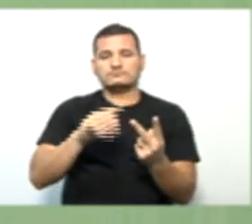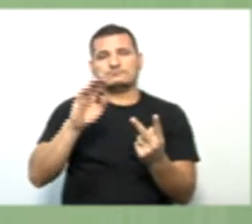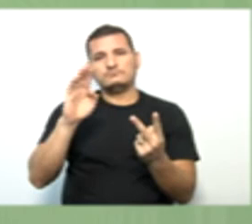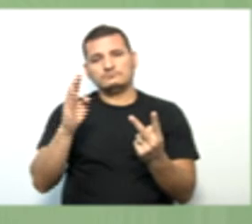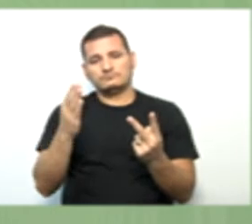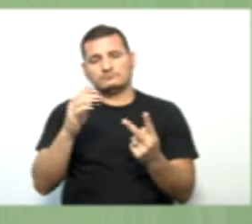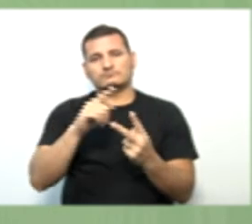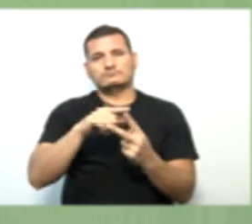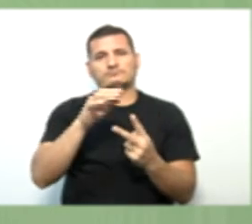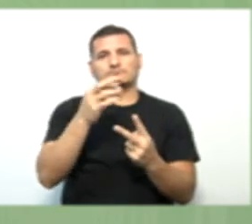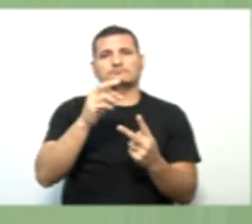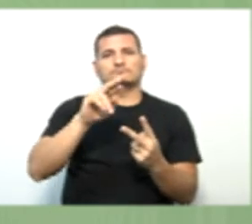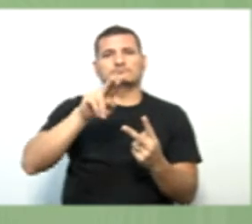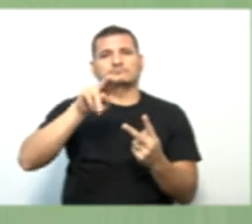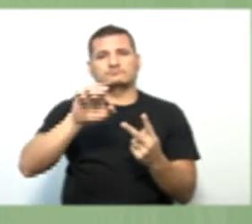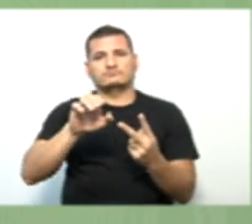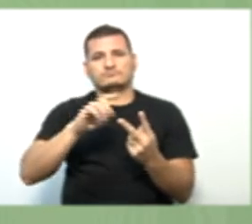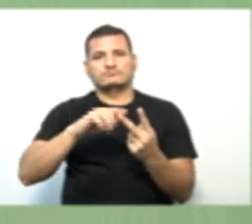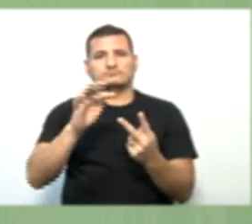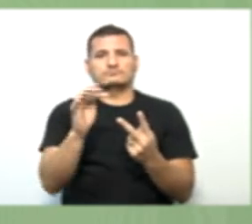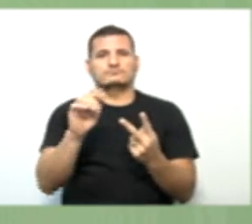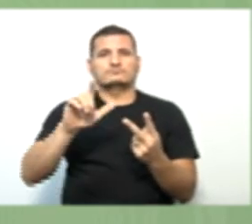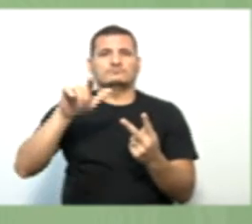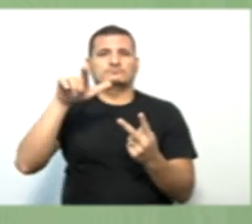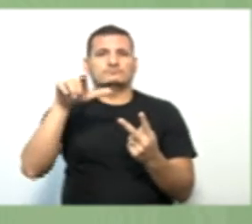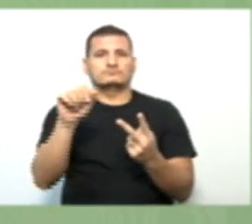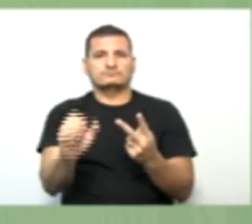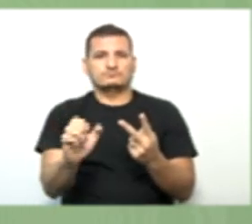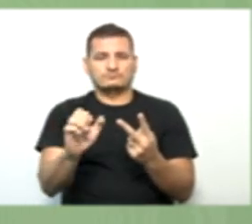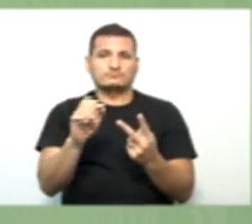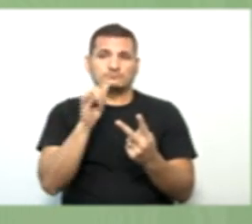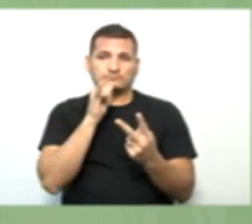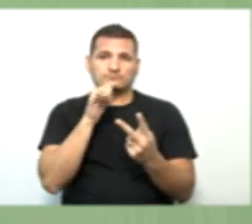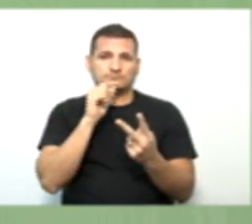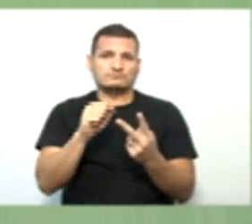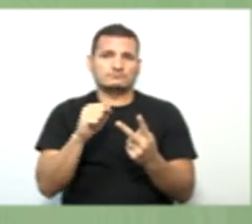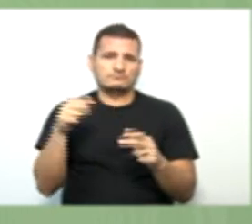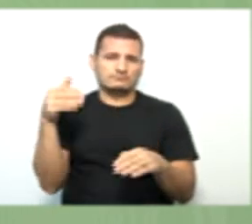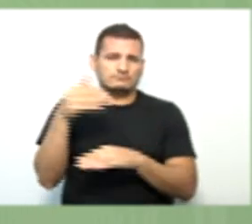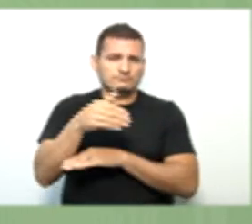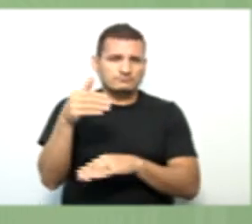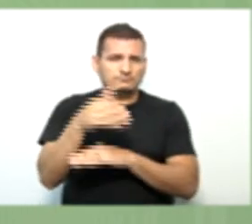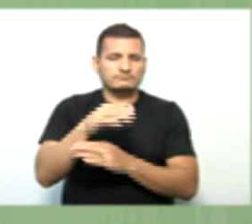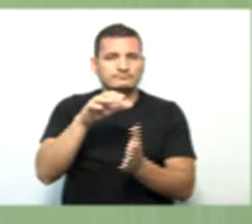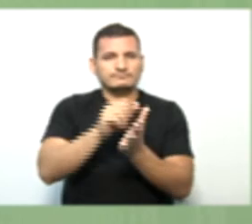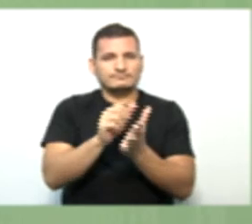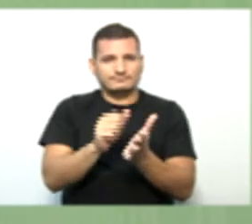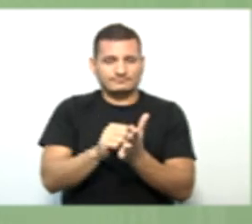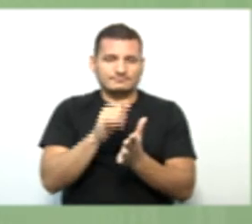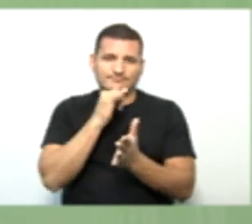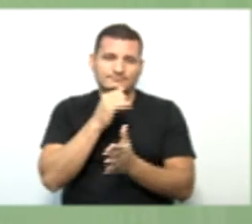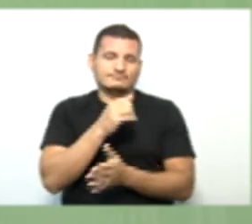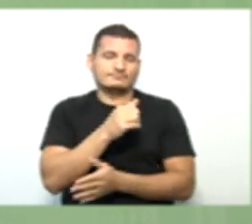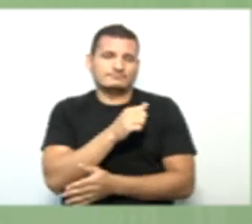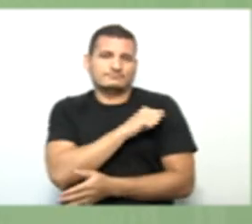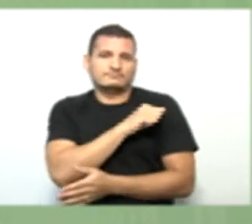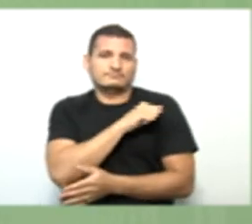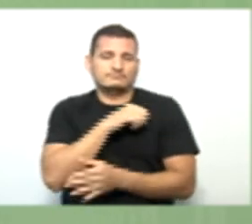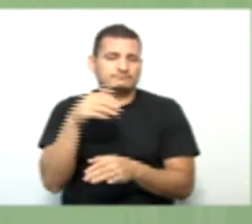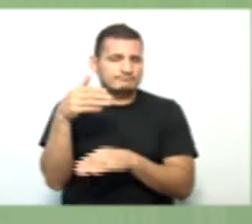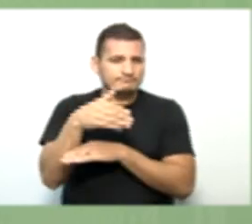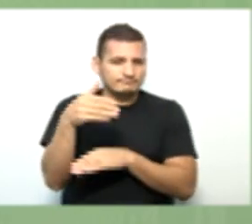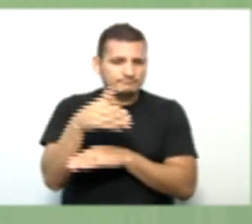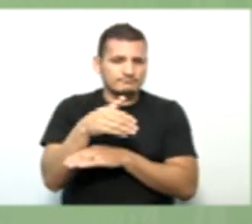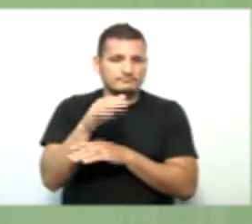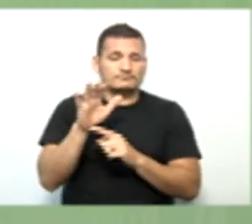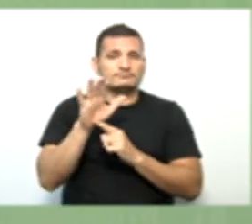falso. Então, aqui nós podemos representar, por exemplo, a frequência de um aluno. Quando ele vem à aula, por exemplo, nós representamos